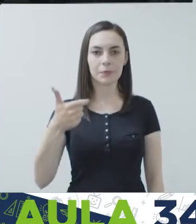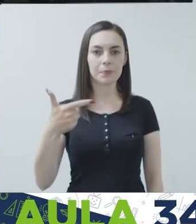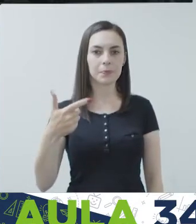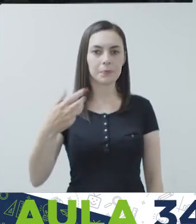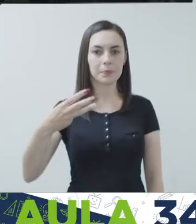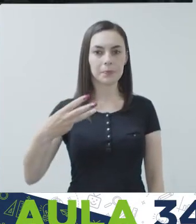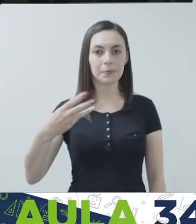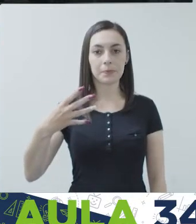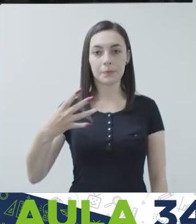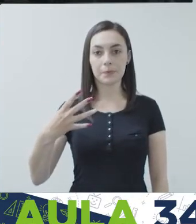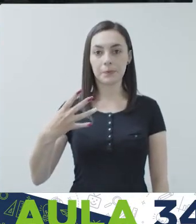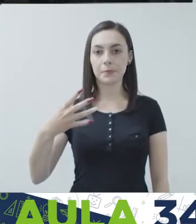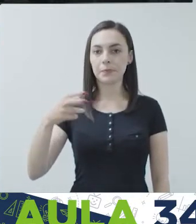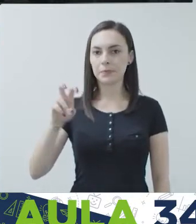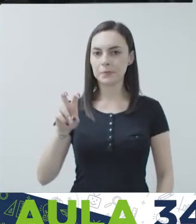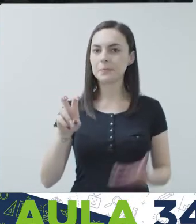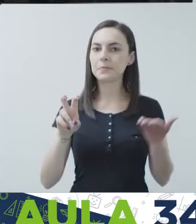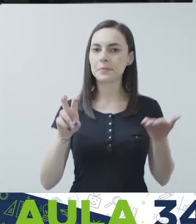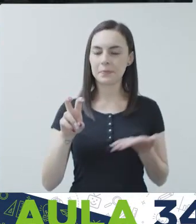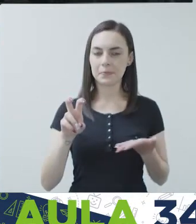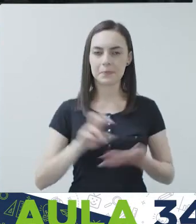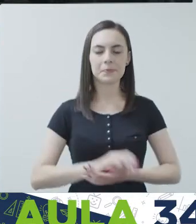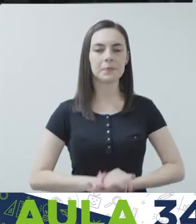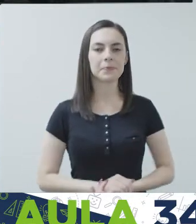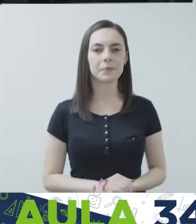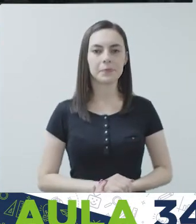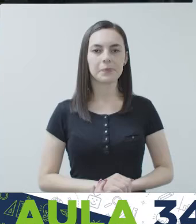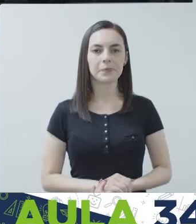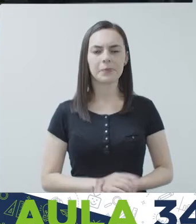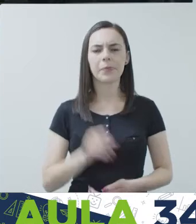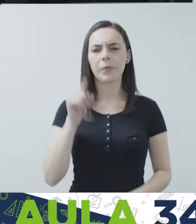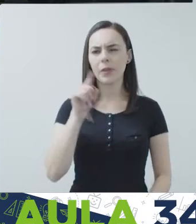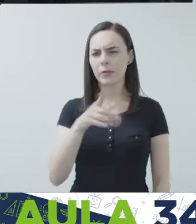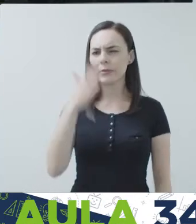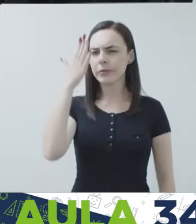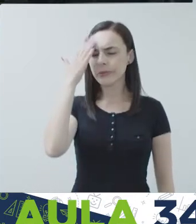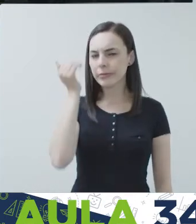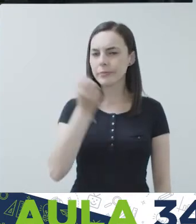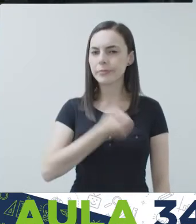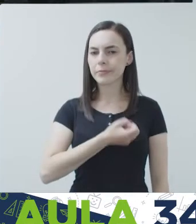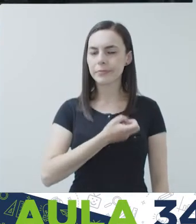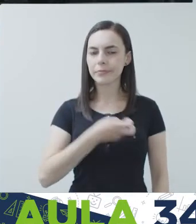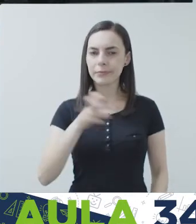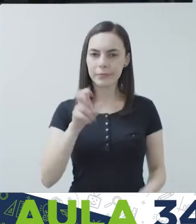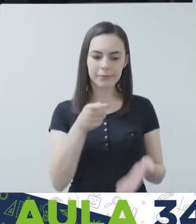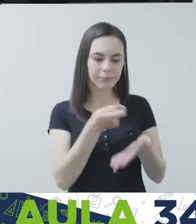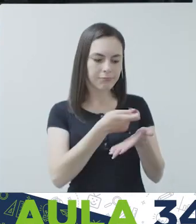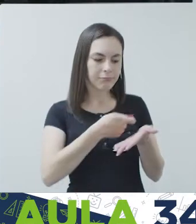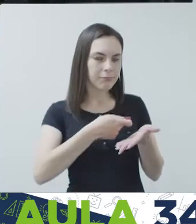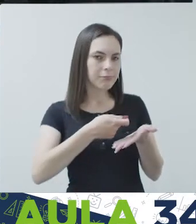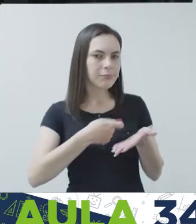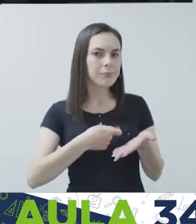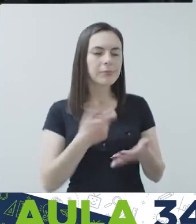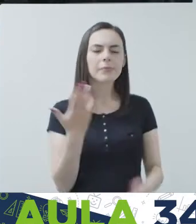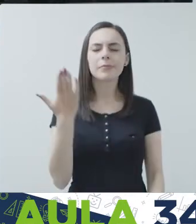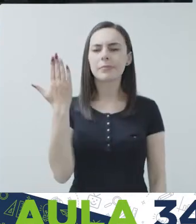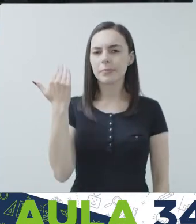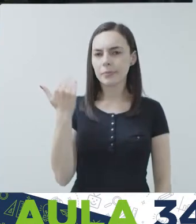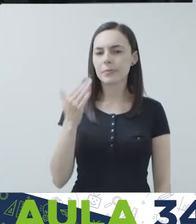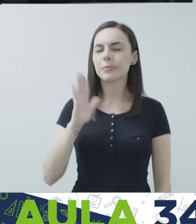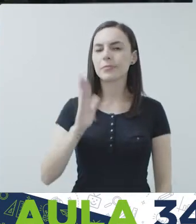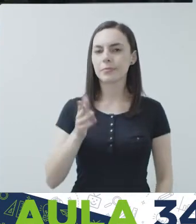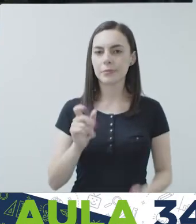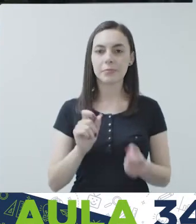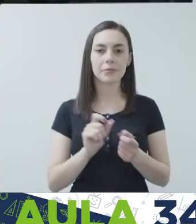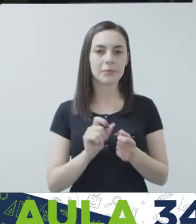dois, três, quatro, cinco. Vocês já sabem fazer o número 5? Nós também já fizemos esse traçado do